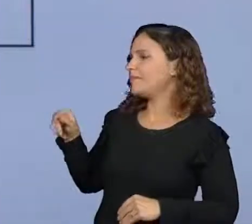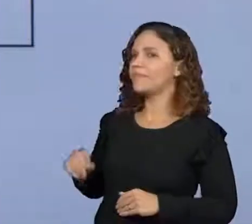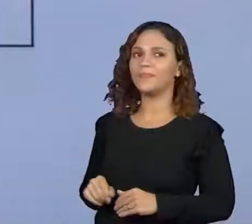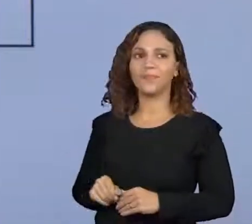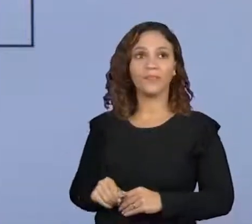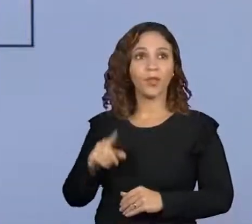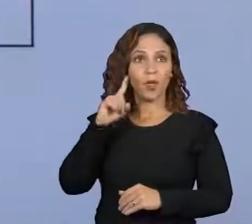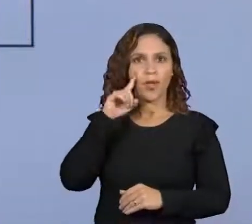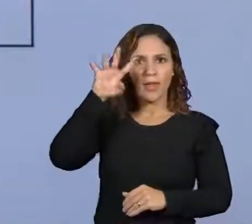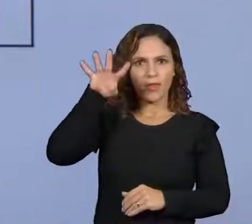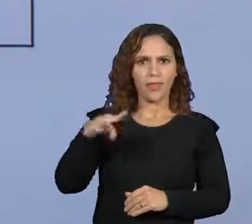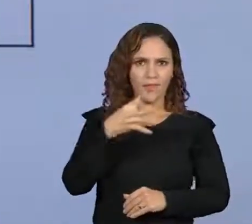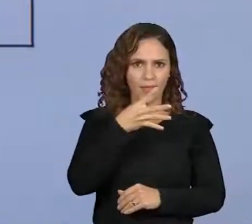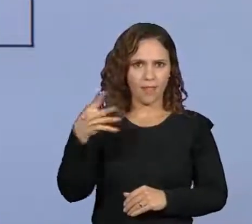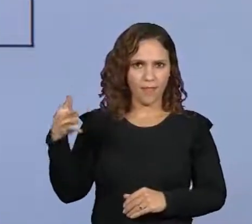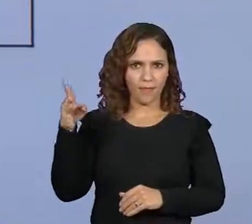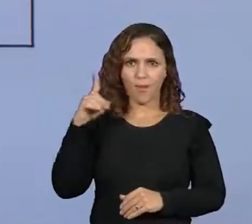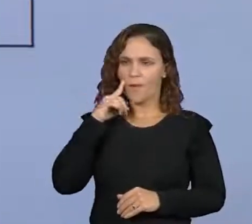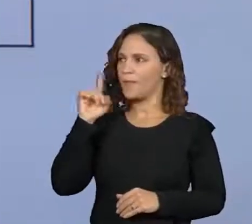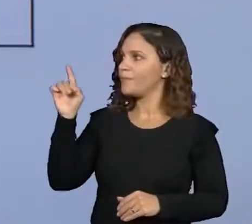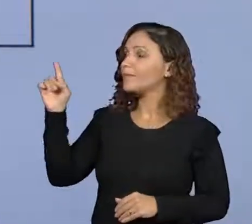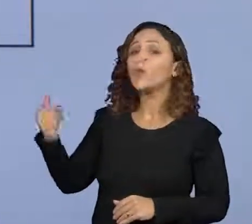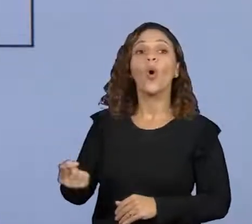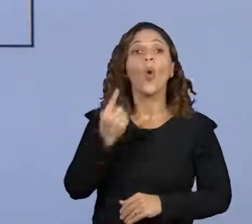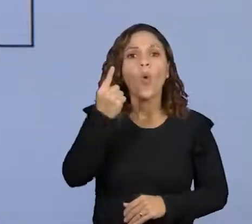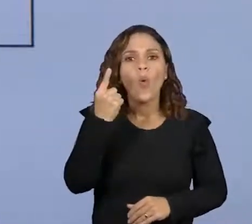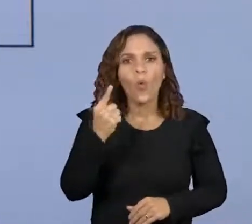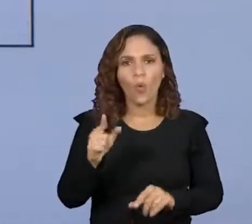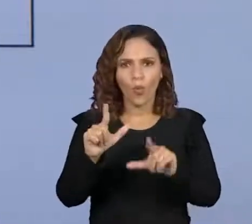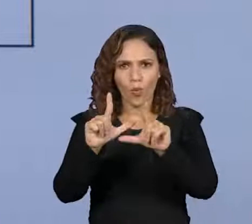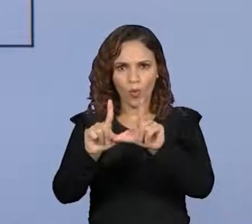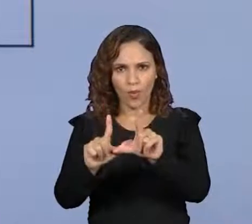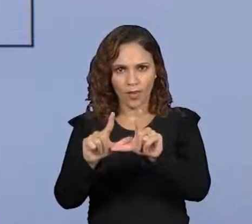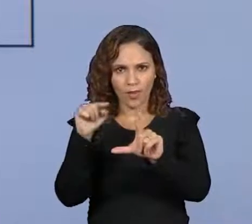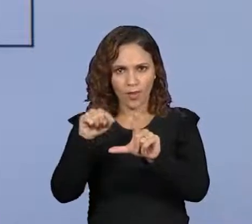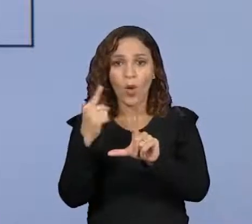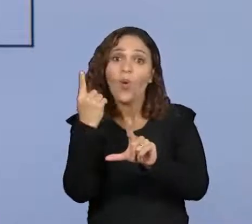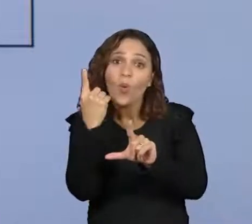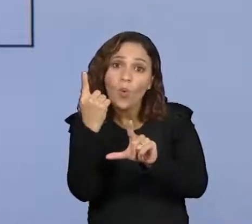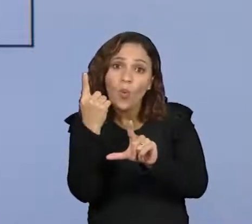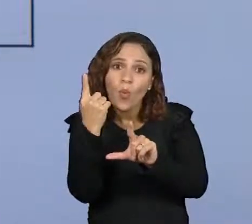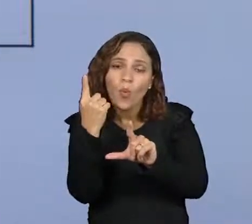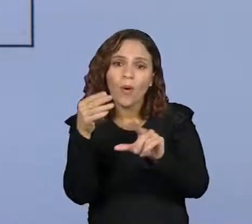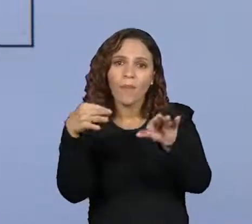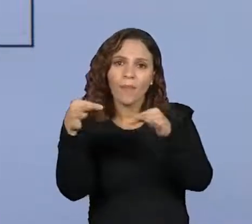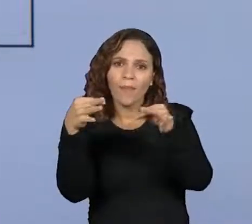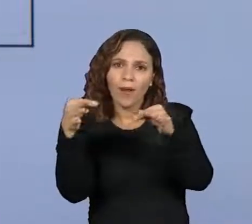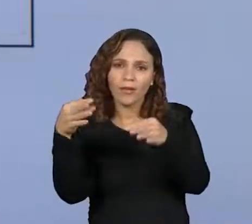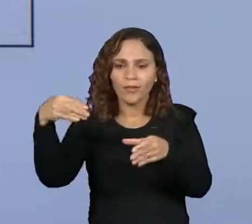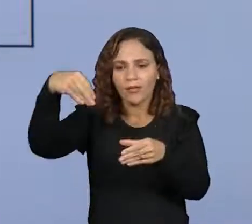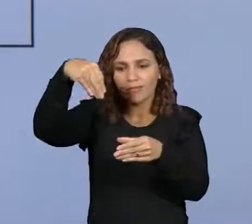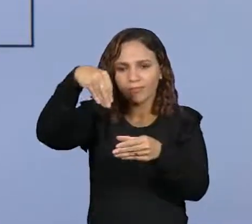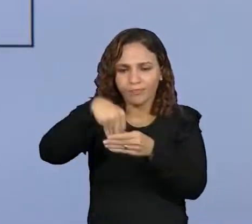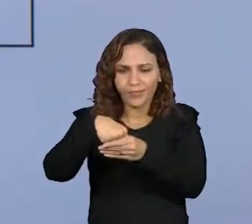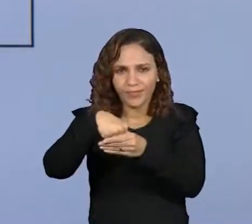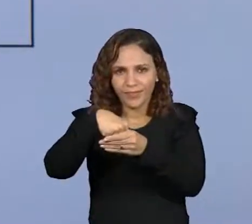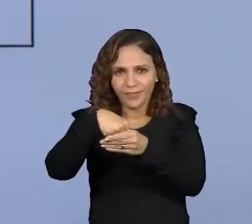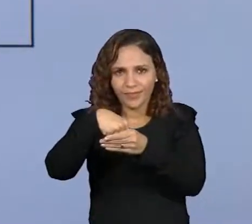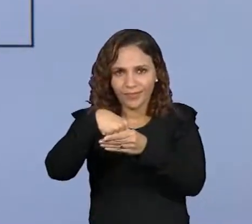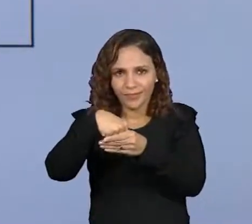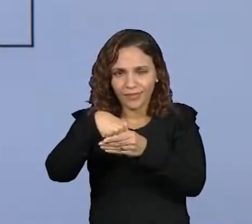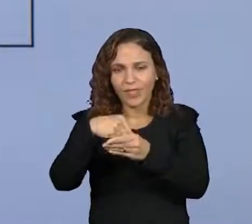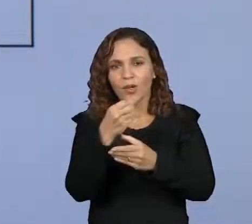em cada um dos quadrinhos da tabela, a Rita colocou a quantidade de papéis de carta